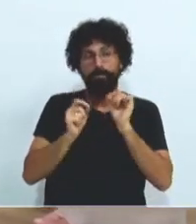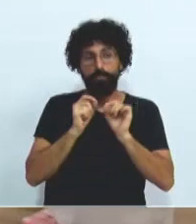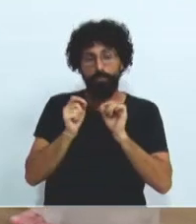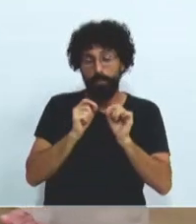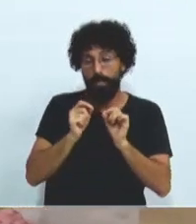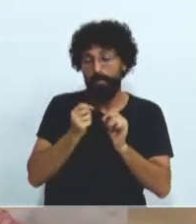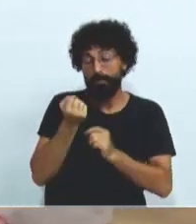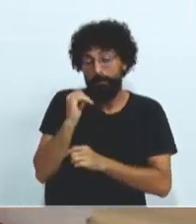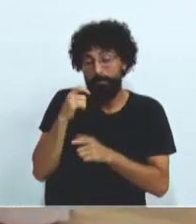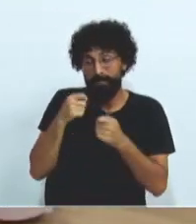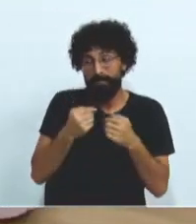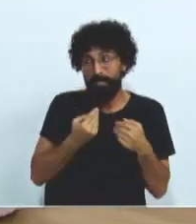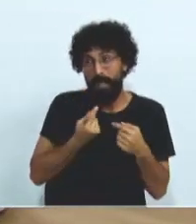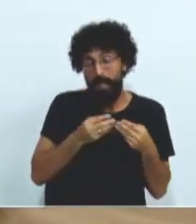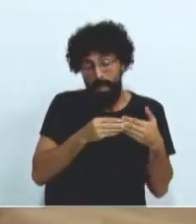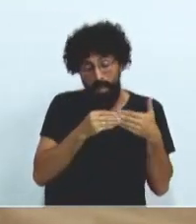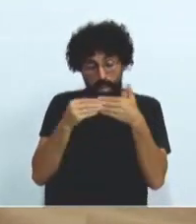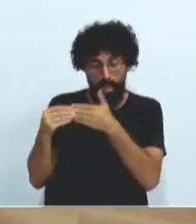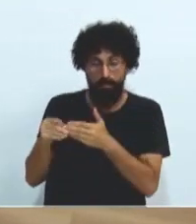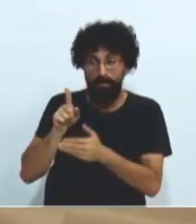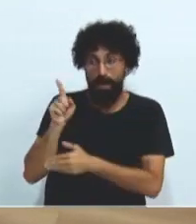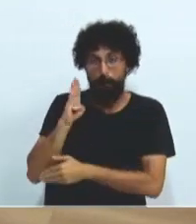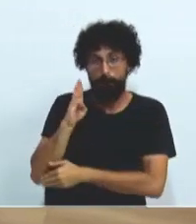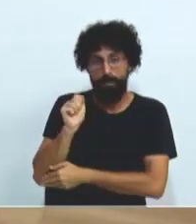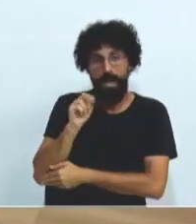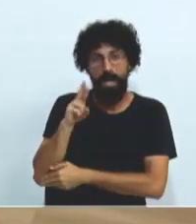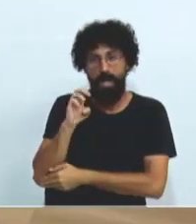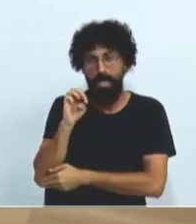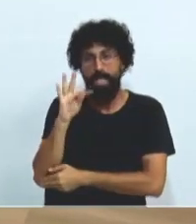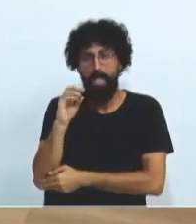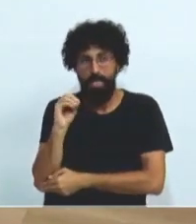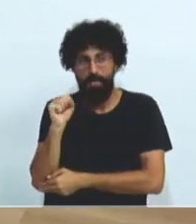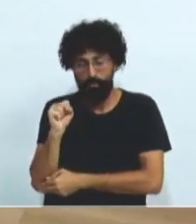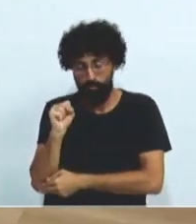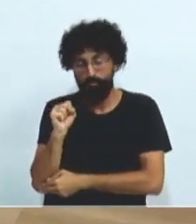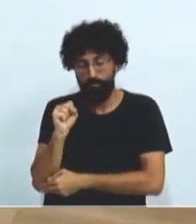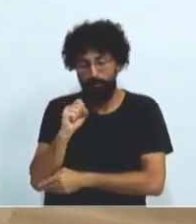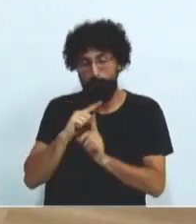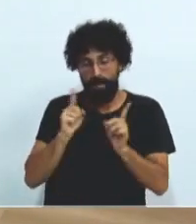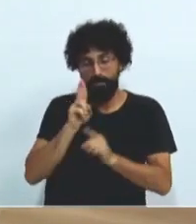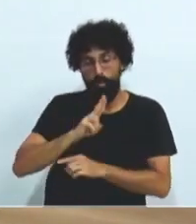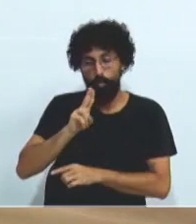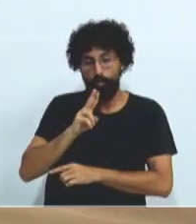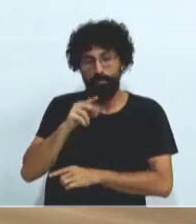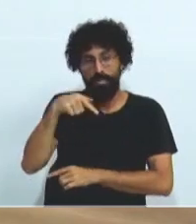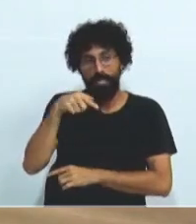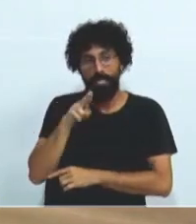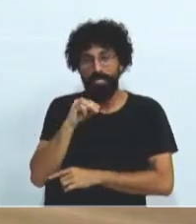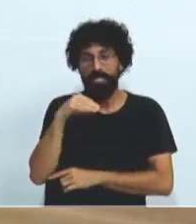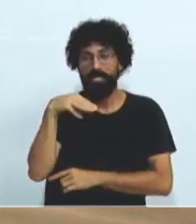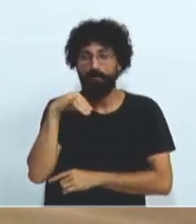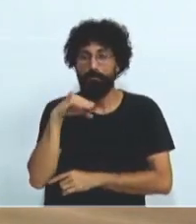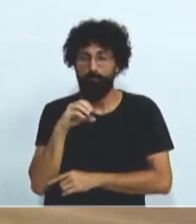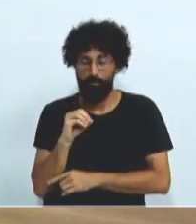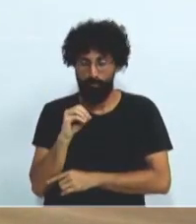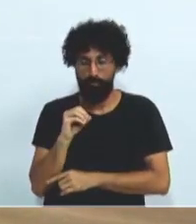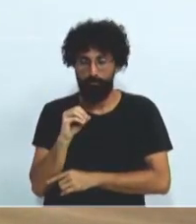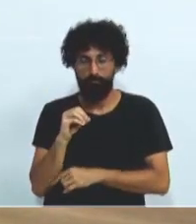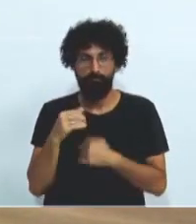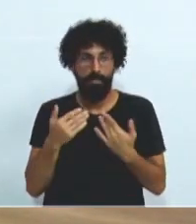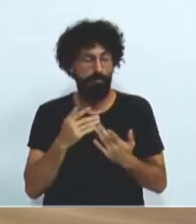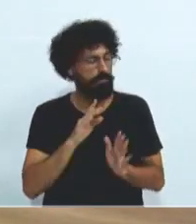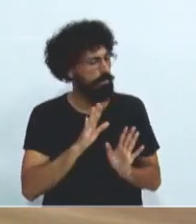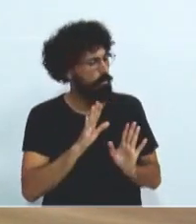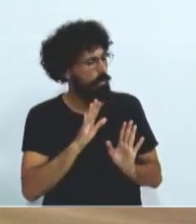Barretos. Mas o tratamento com químio, até recuperação, é feito aqui mesmo. Mas o fato de não termos o transplante aqui não significa que a gente